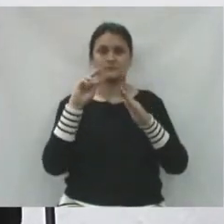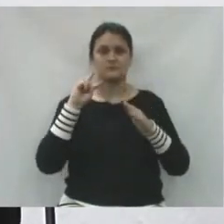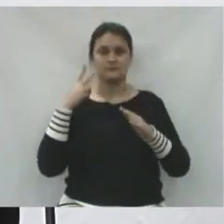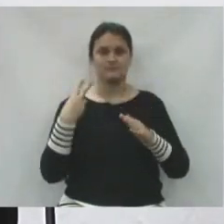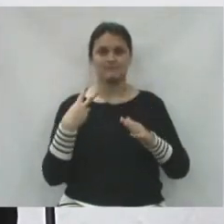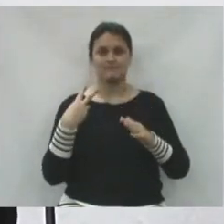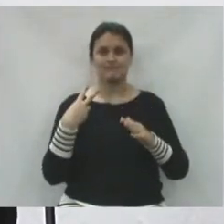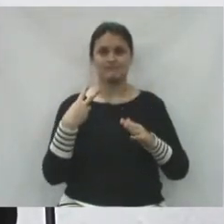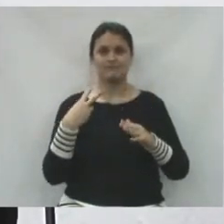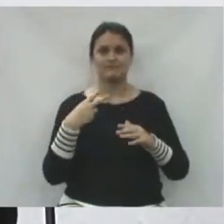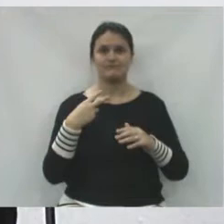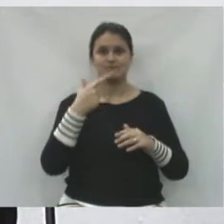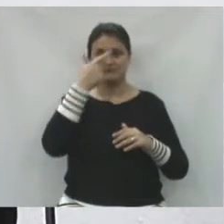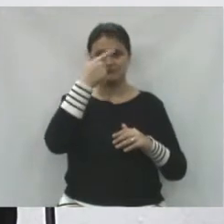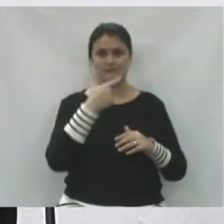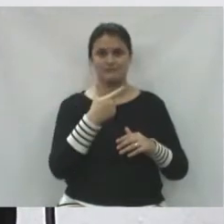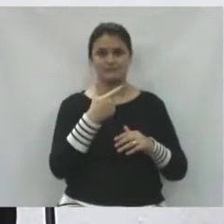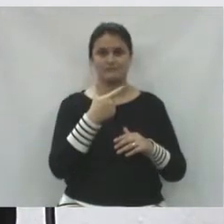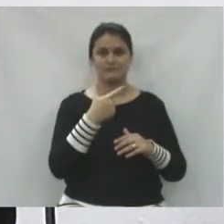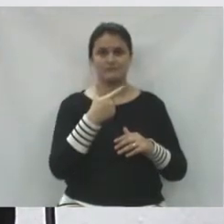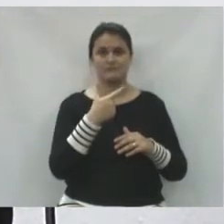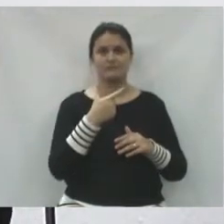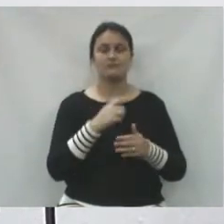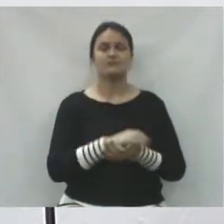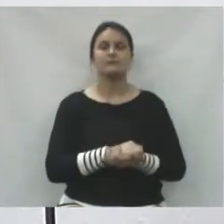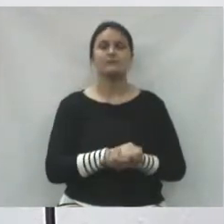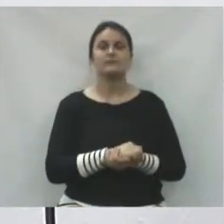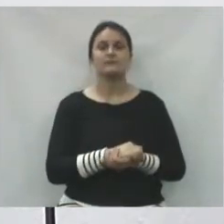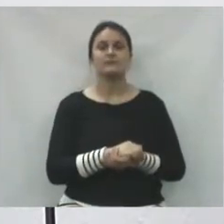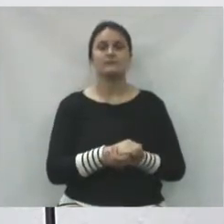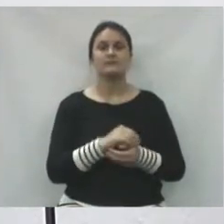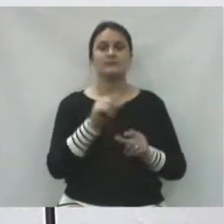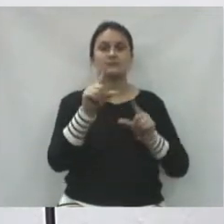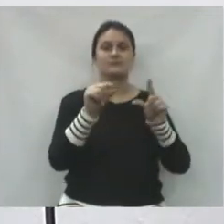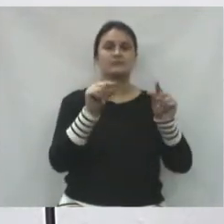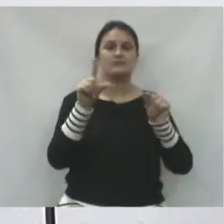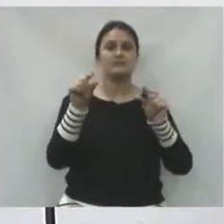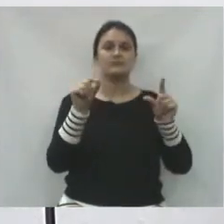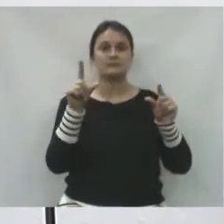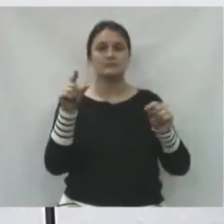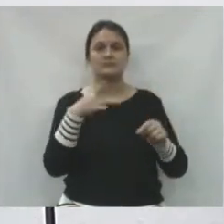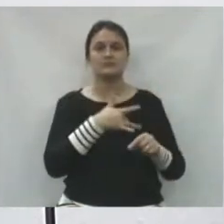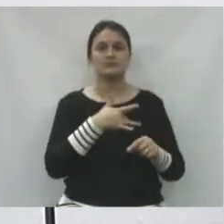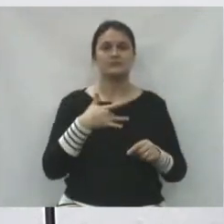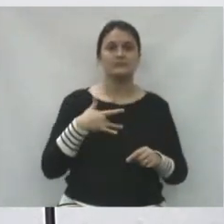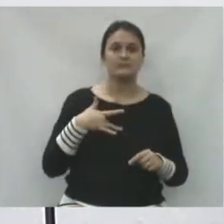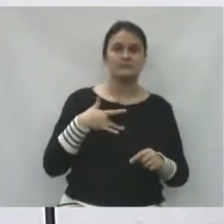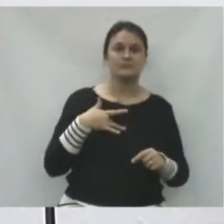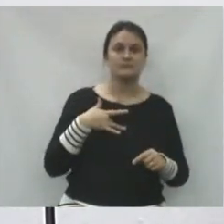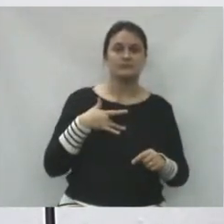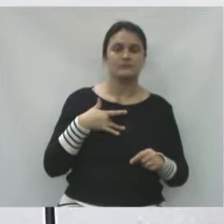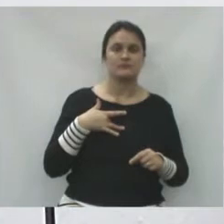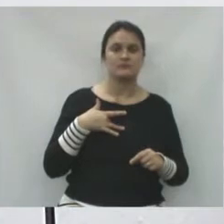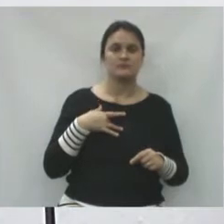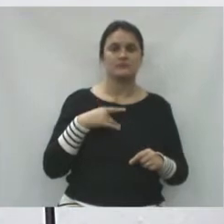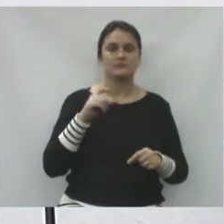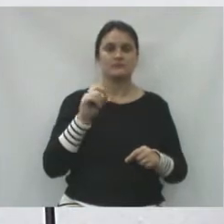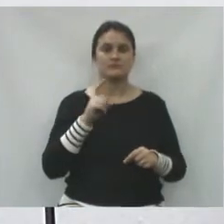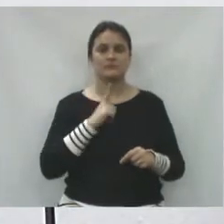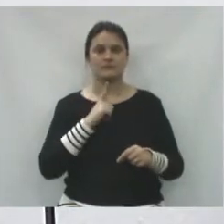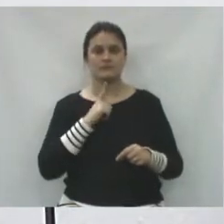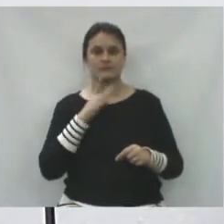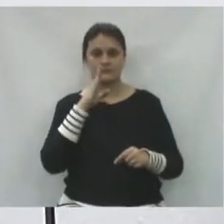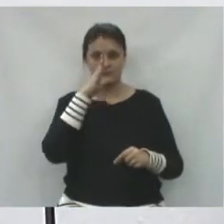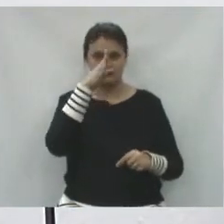legislador, não por acaso, pretendeu em tal dispositivo privilegiar a saúde no que tange